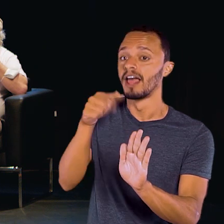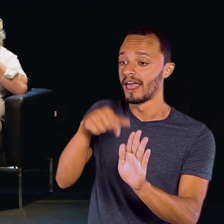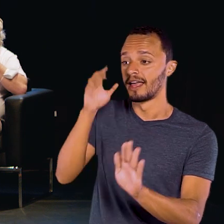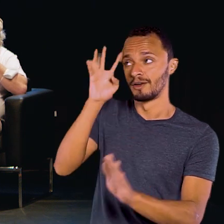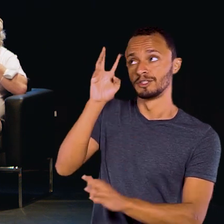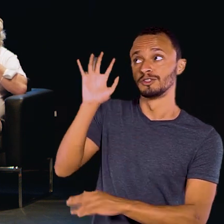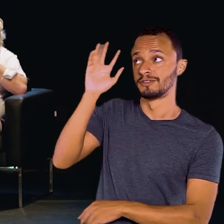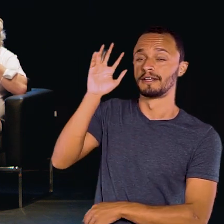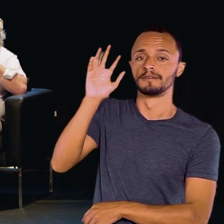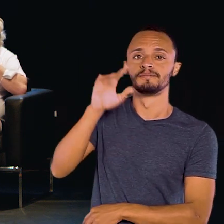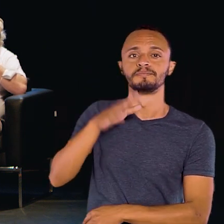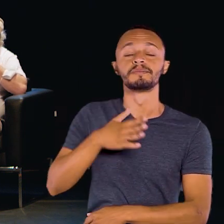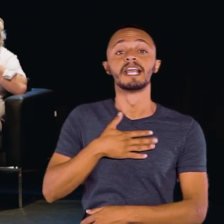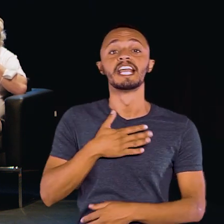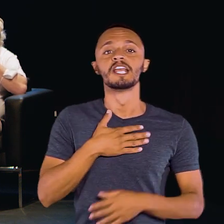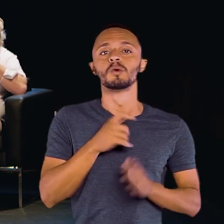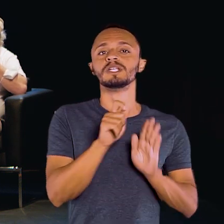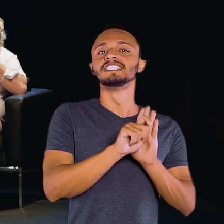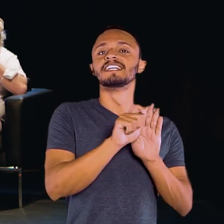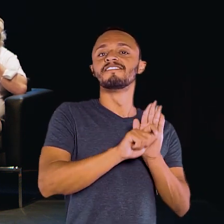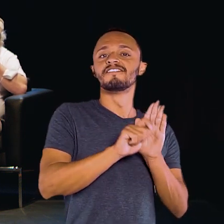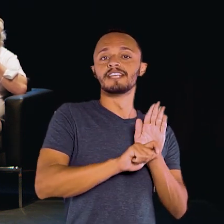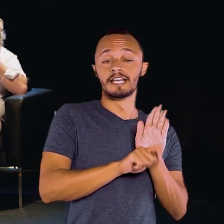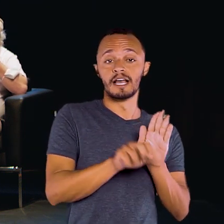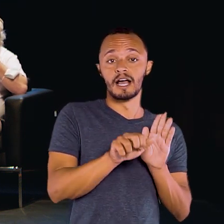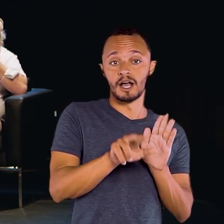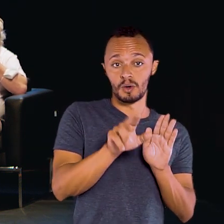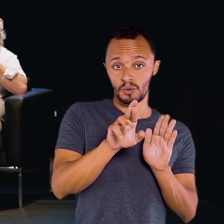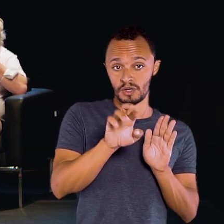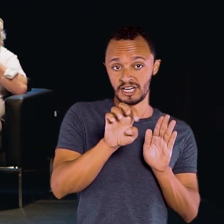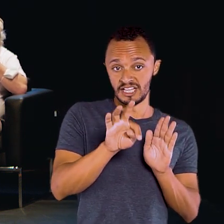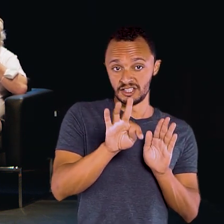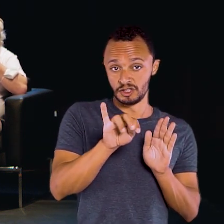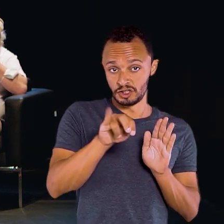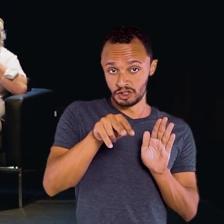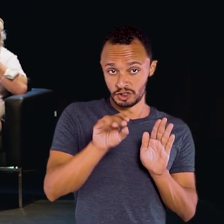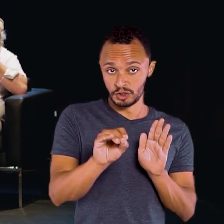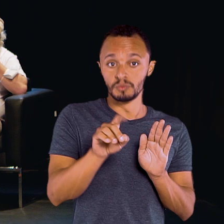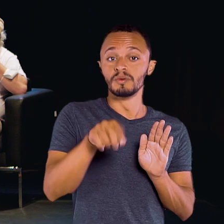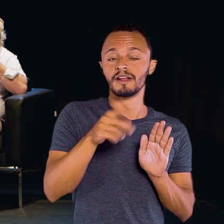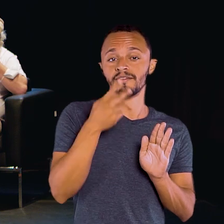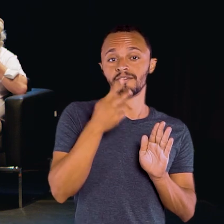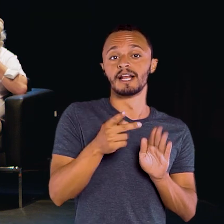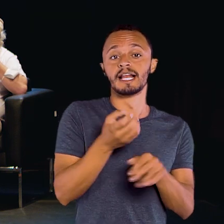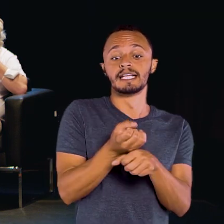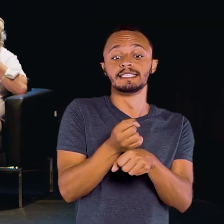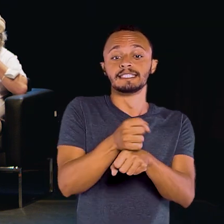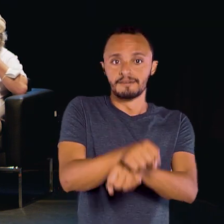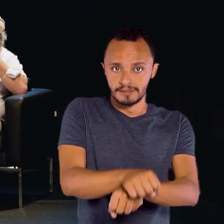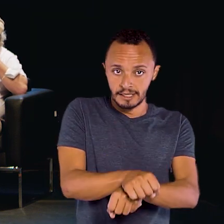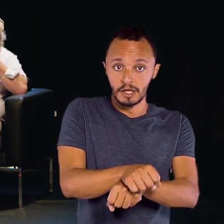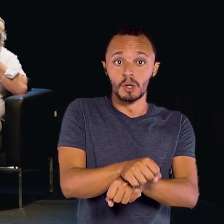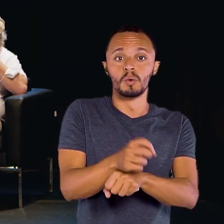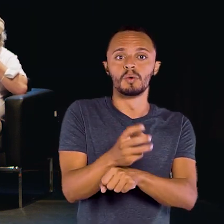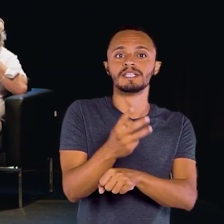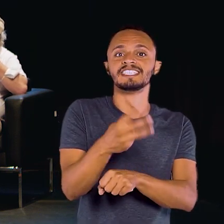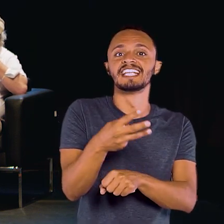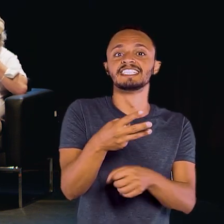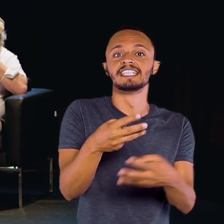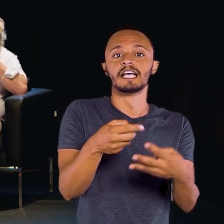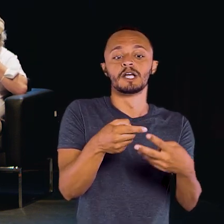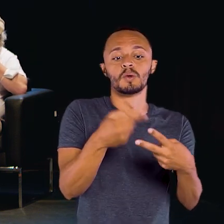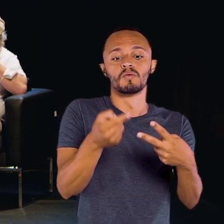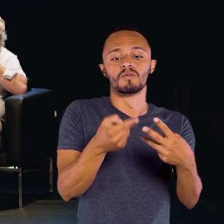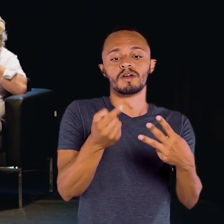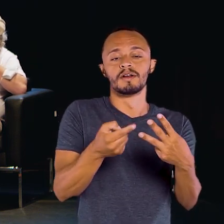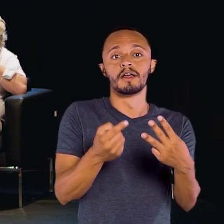livro do Laurentino, que é o Escravidão, terceiro volume, né? E eu li todos os volumes, são